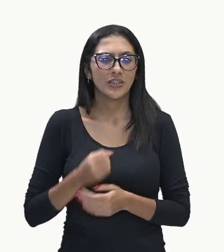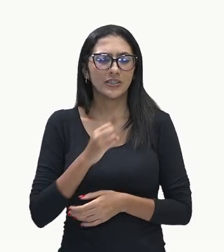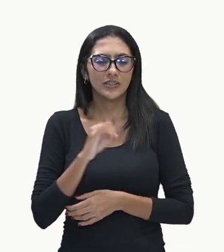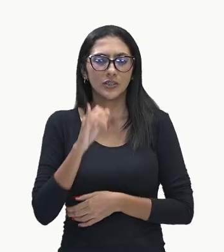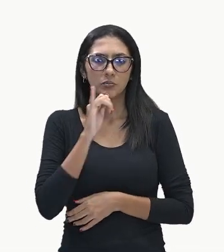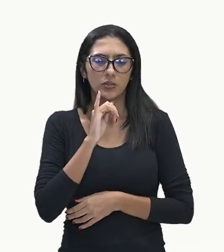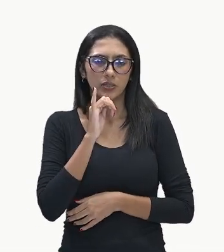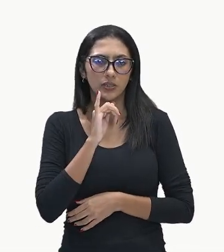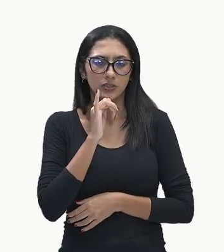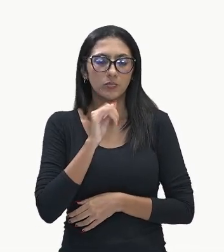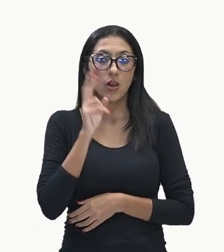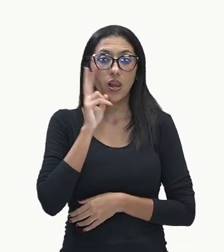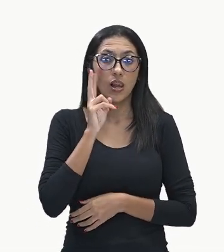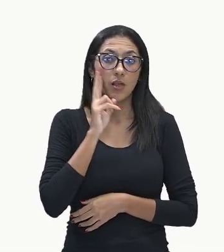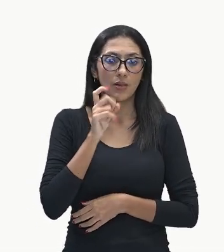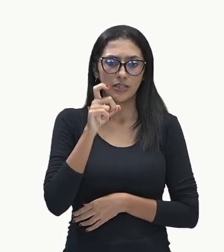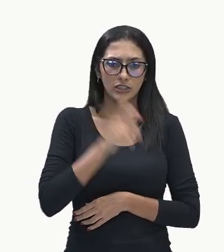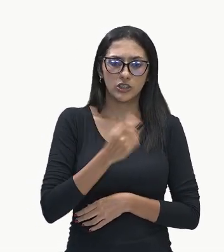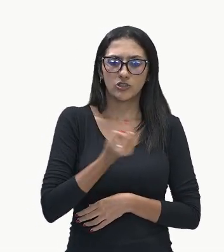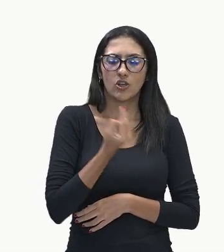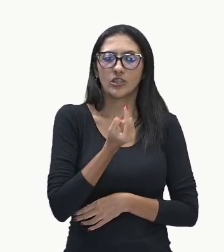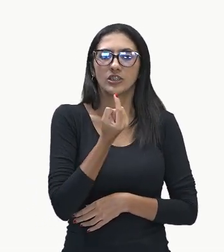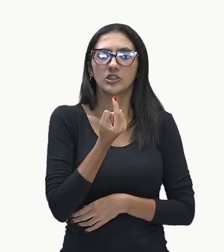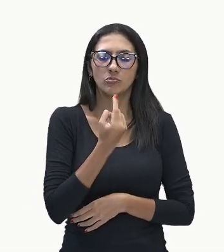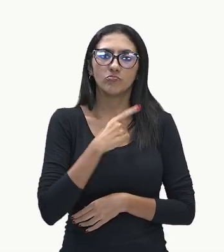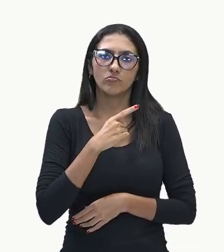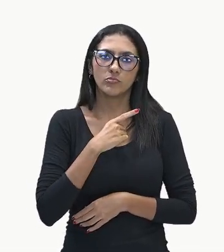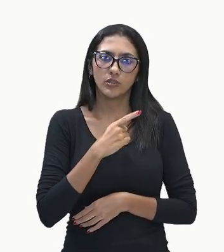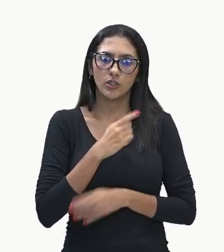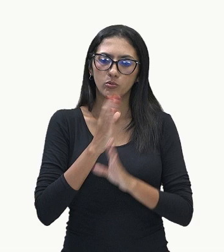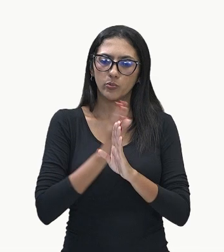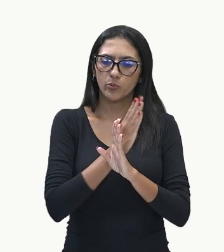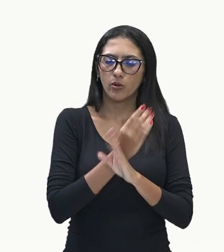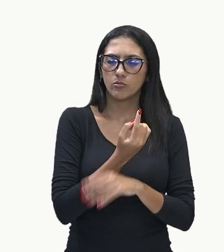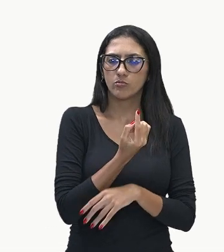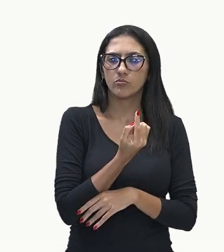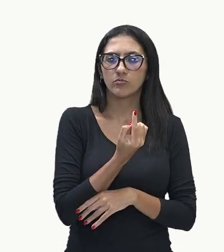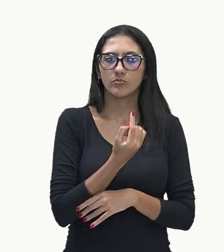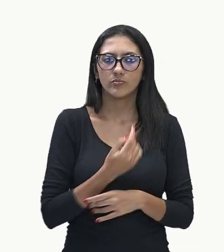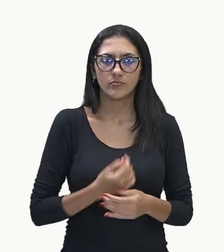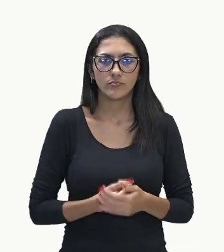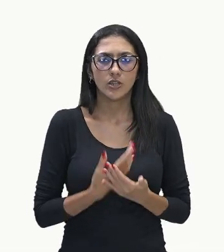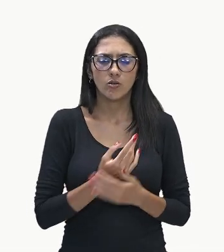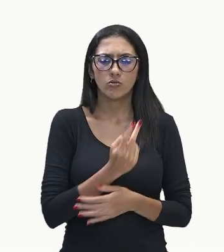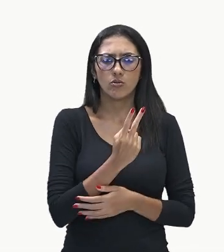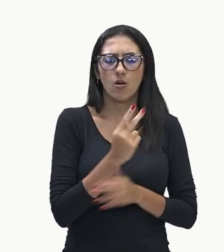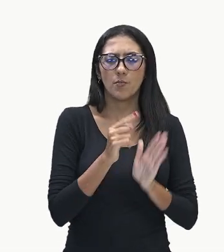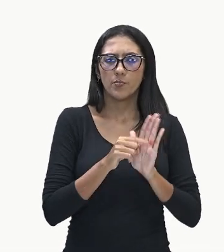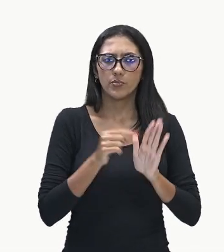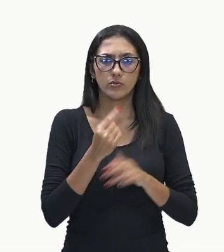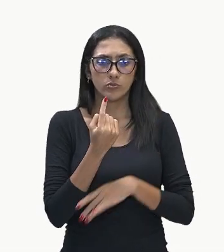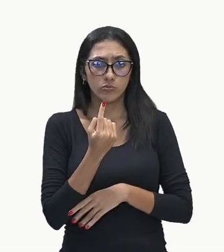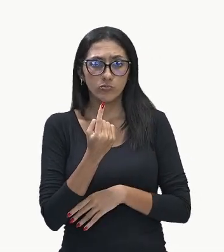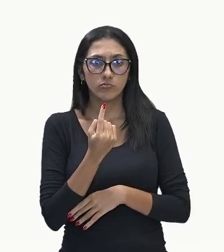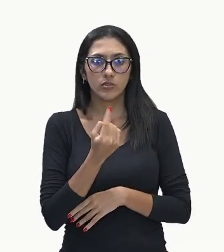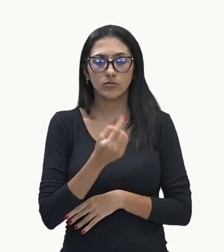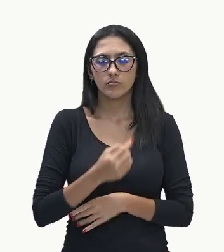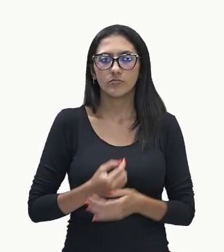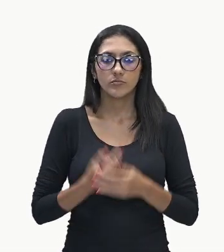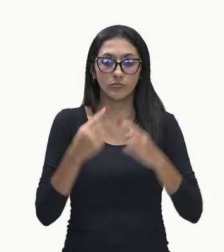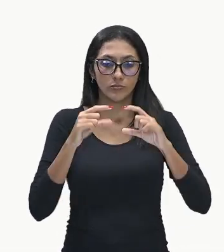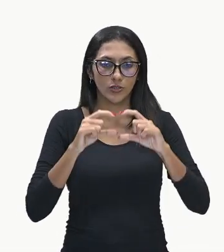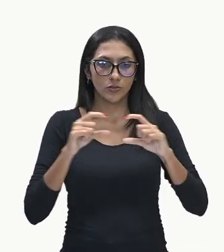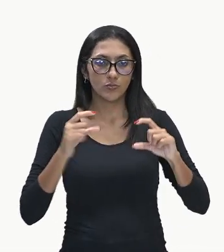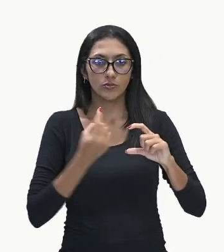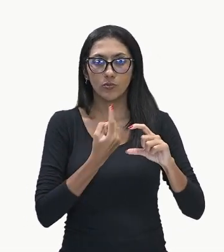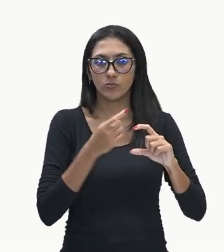não posso esquecer que à frente dele eu tenho 1. Então, 2 menos 1, eu vou ficar com 1,